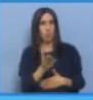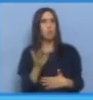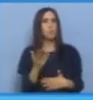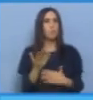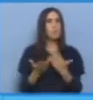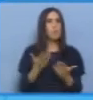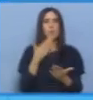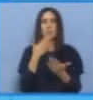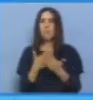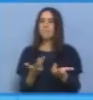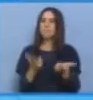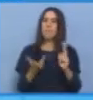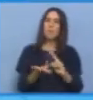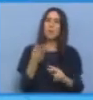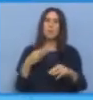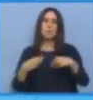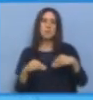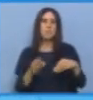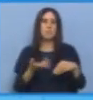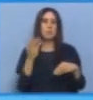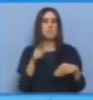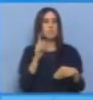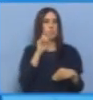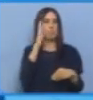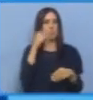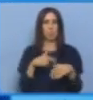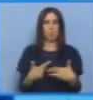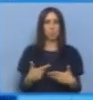mais disponíveis, se tornam mais flexíveis, e isso é o mais importante